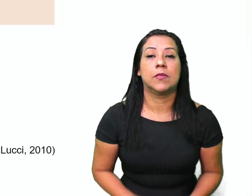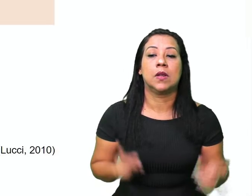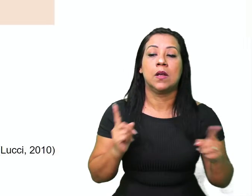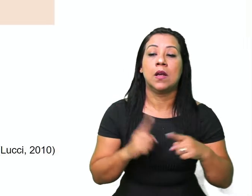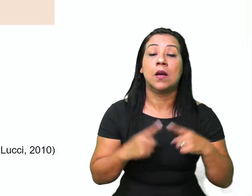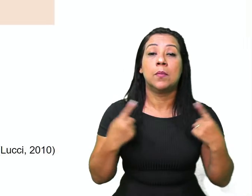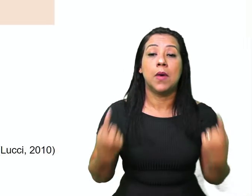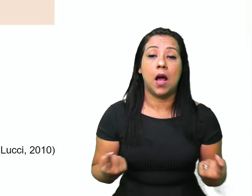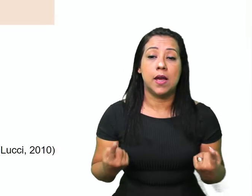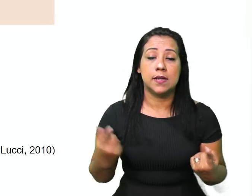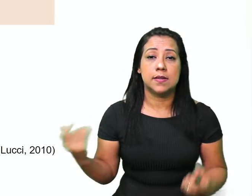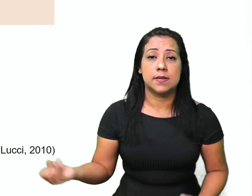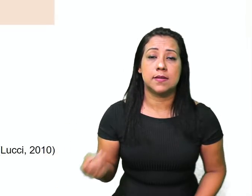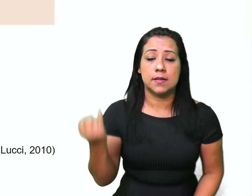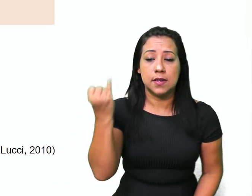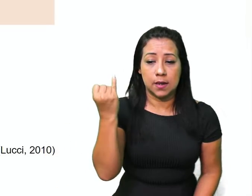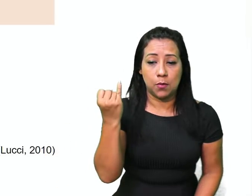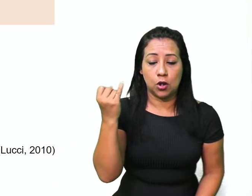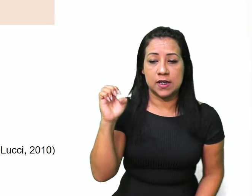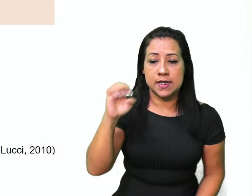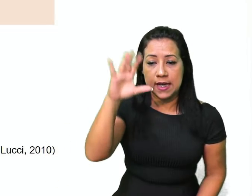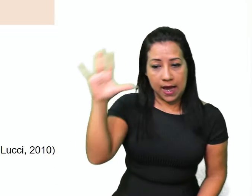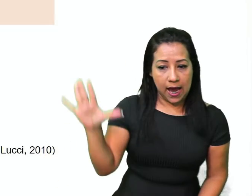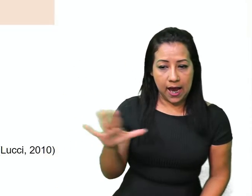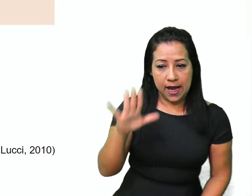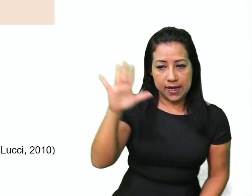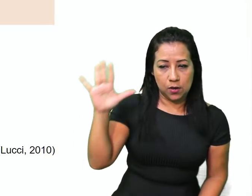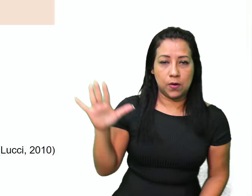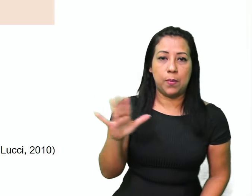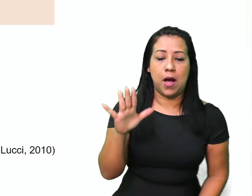Mas, principalmente na Europa,